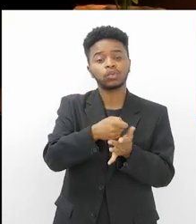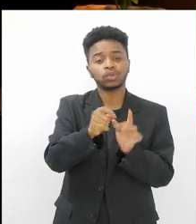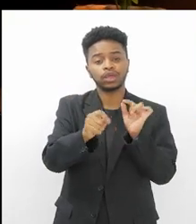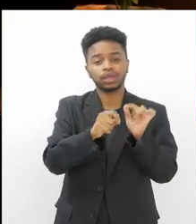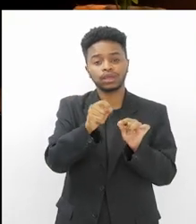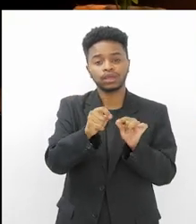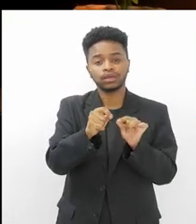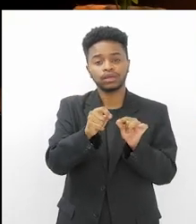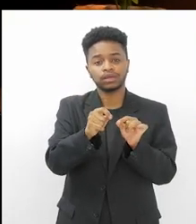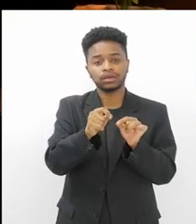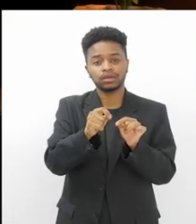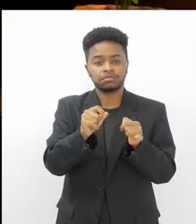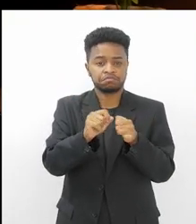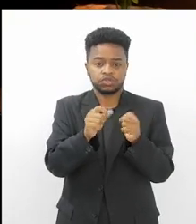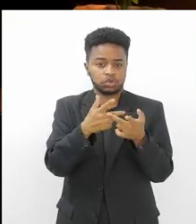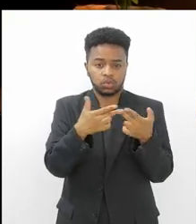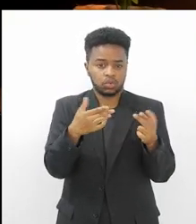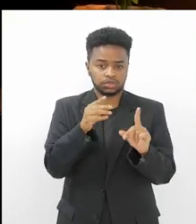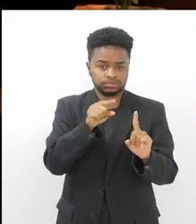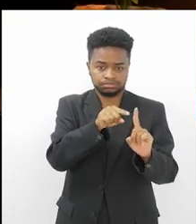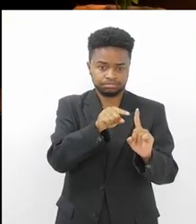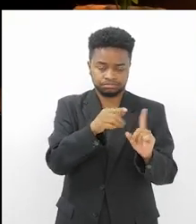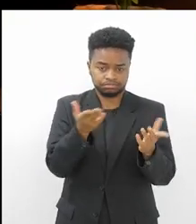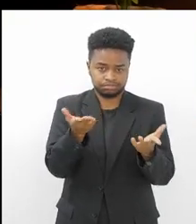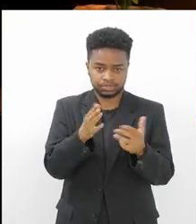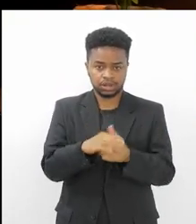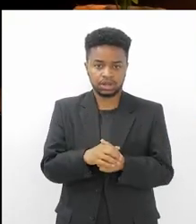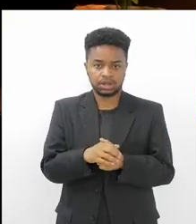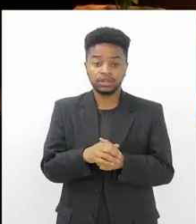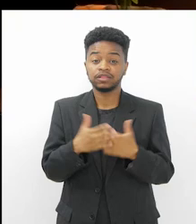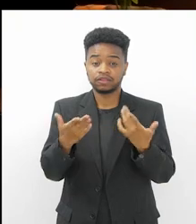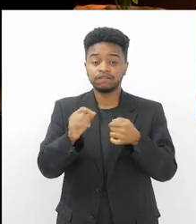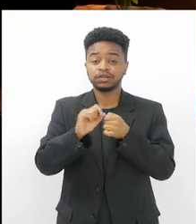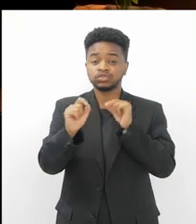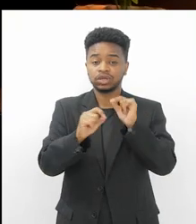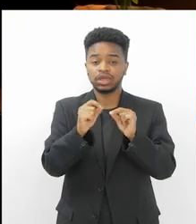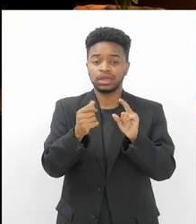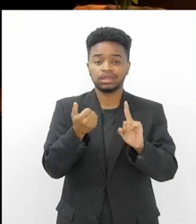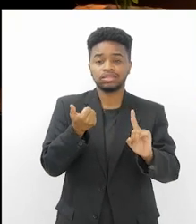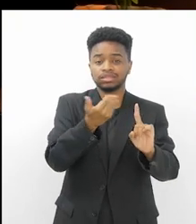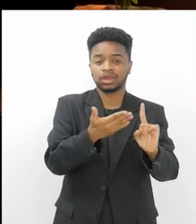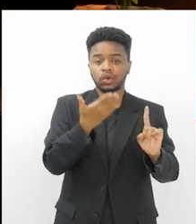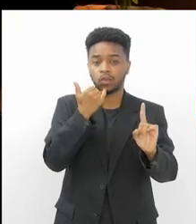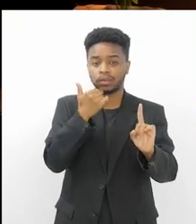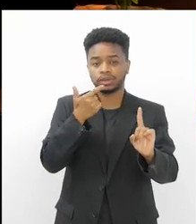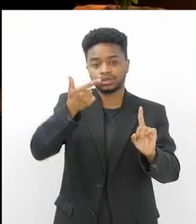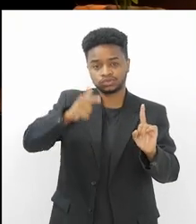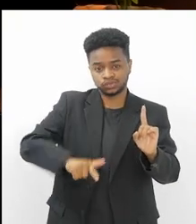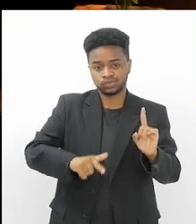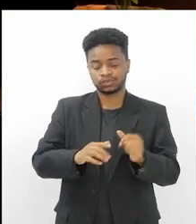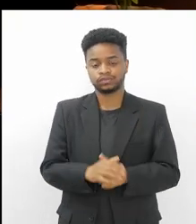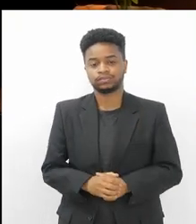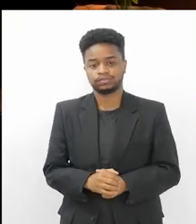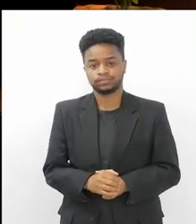de fazer alguma coisa para essa criança. Então, o que acontece? Eles dão uma janta extra para a criança.